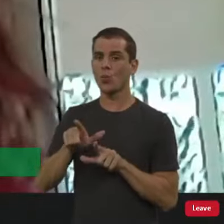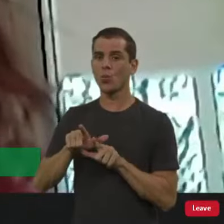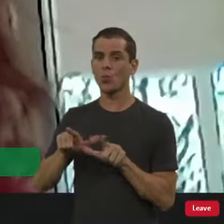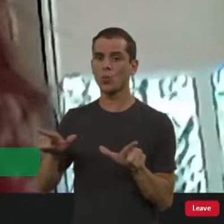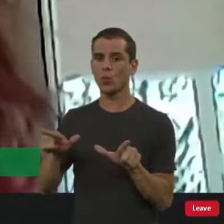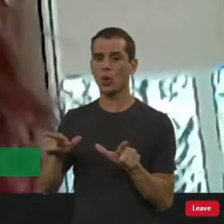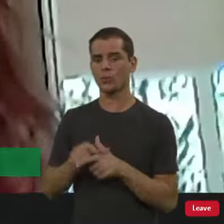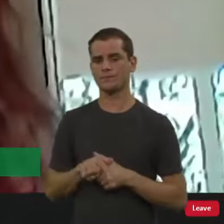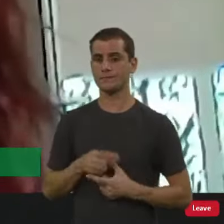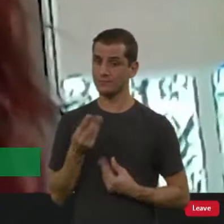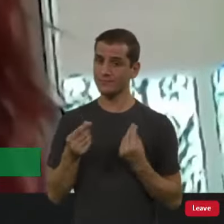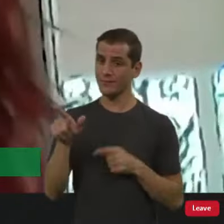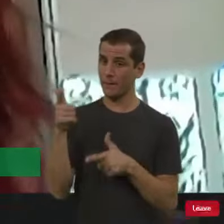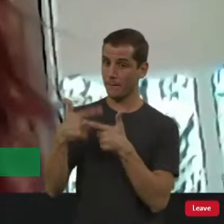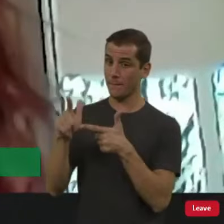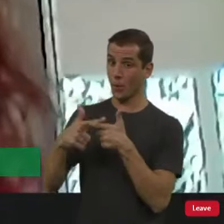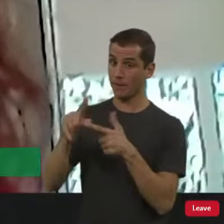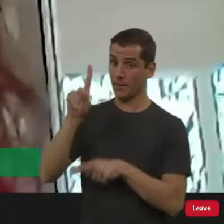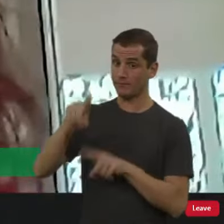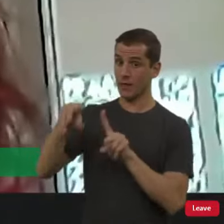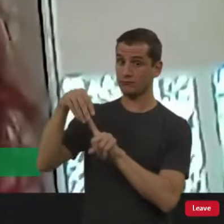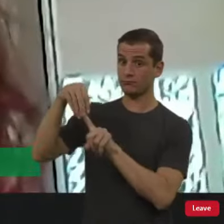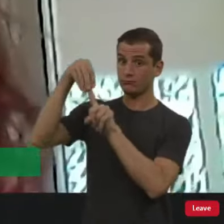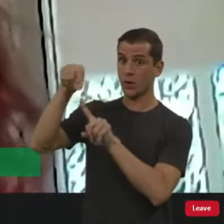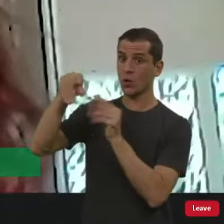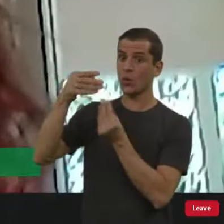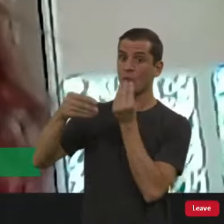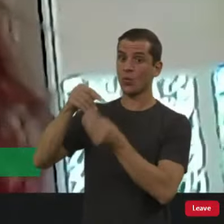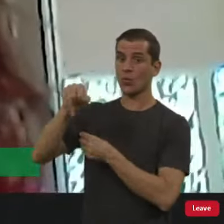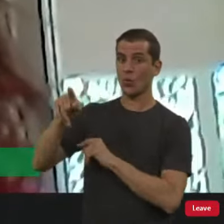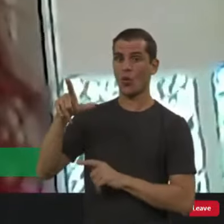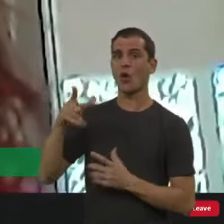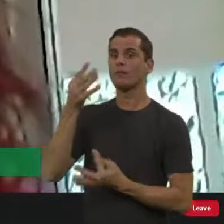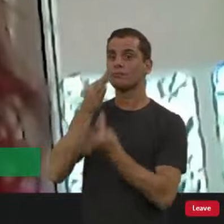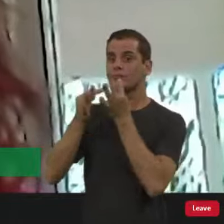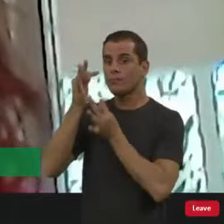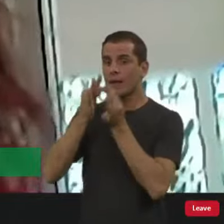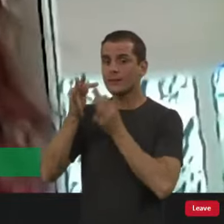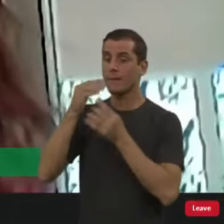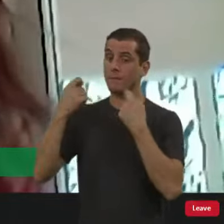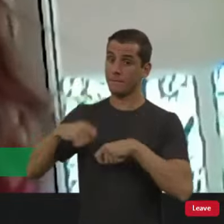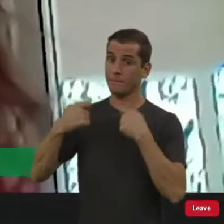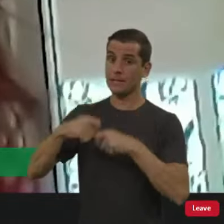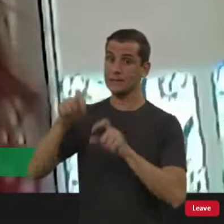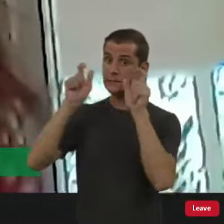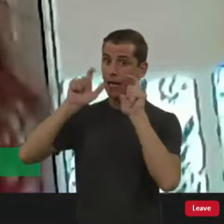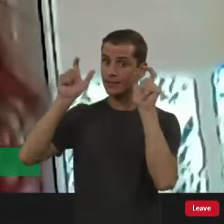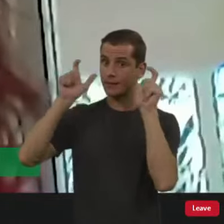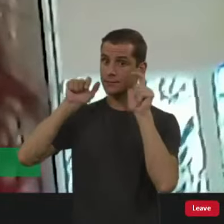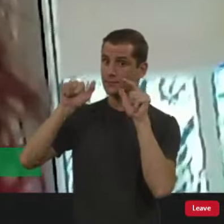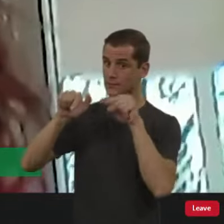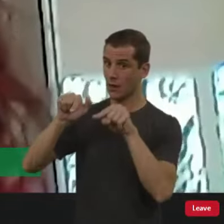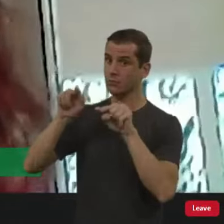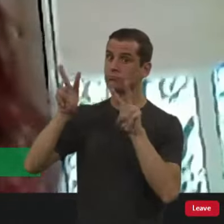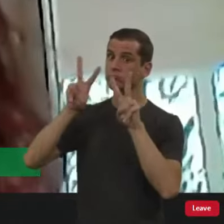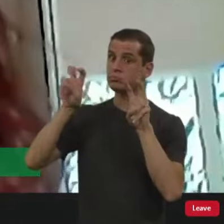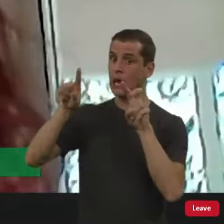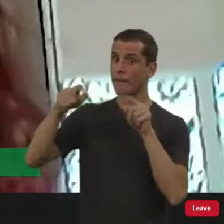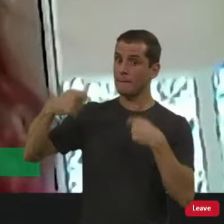problema porque estamos em um momento de atualização de tratamento da hipertensão arterial pulmonar e precisamos estar muito atentos para que o protocolo saia